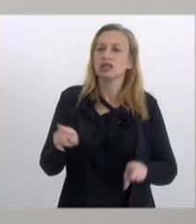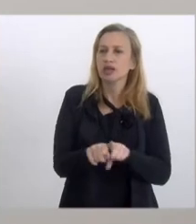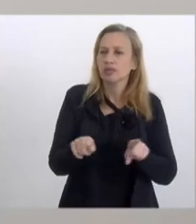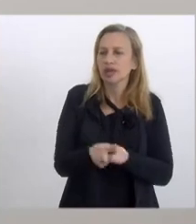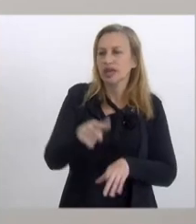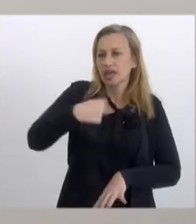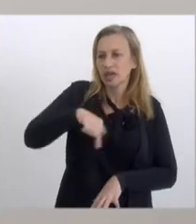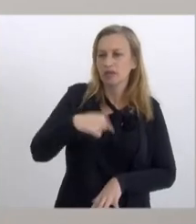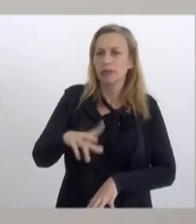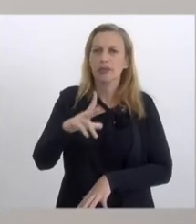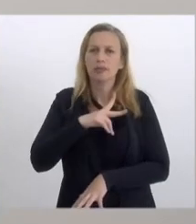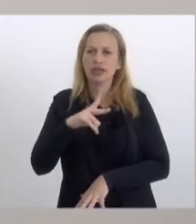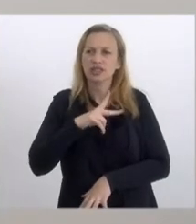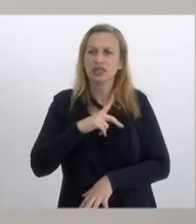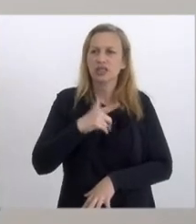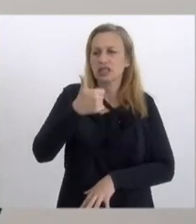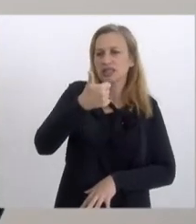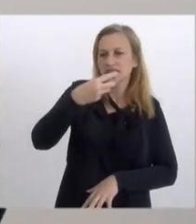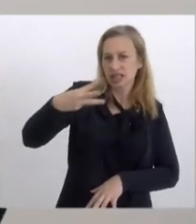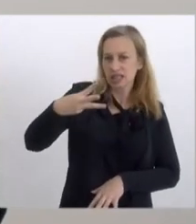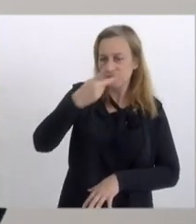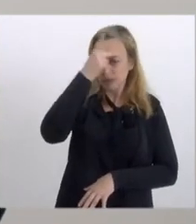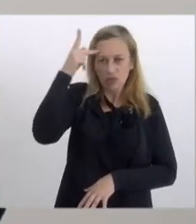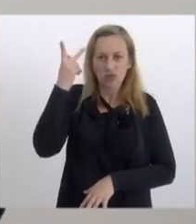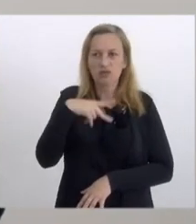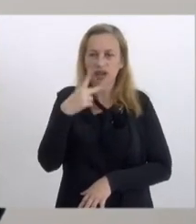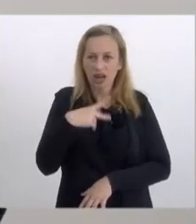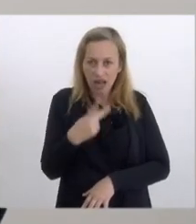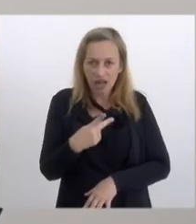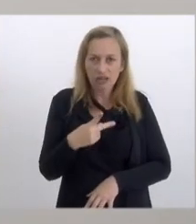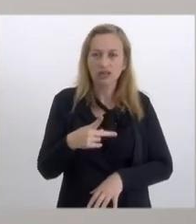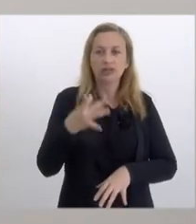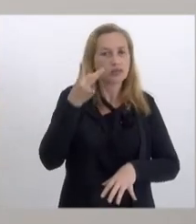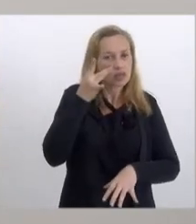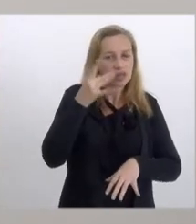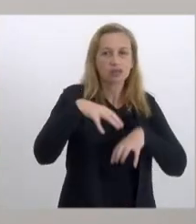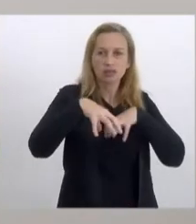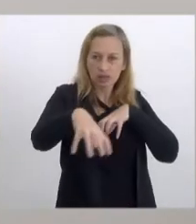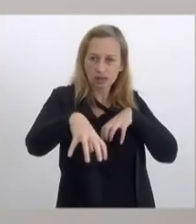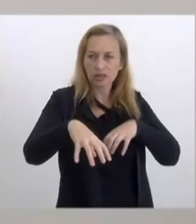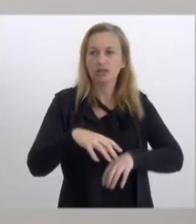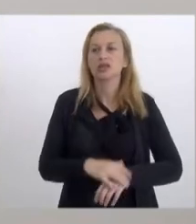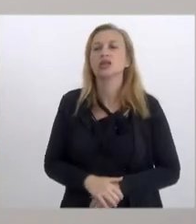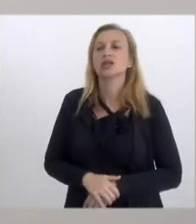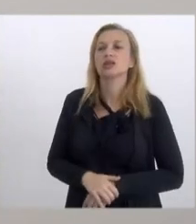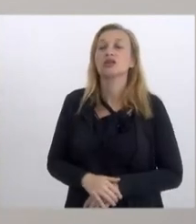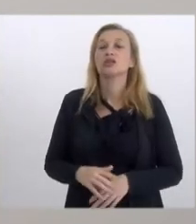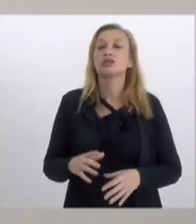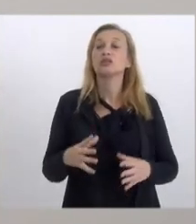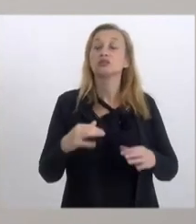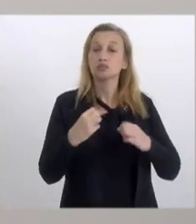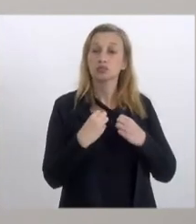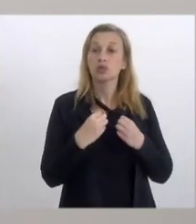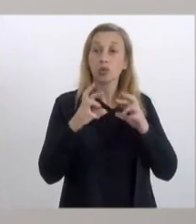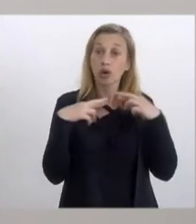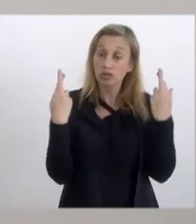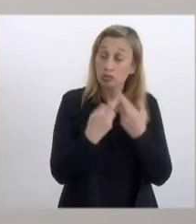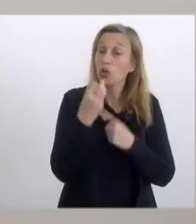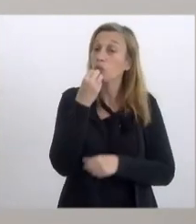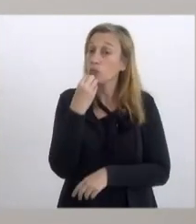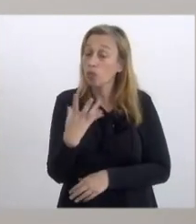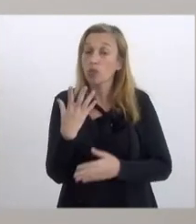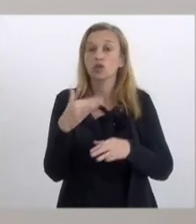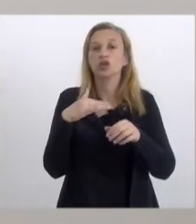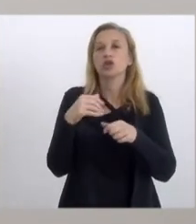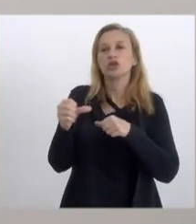aqui hoje, particularmente, 13 falas, tanto de uma forma presencial como também de uma forma híbrida. Foi uma reunião muito participativa,